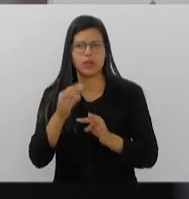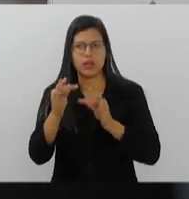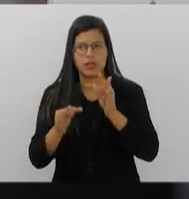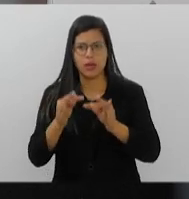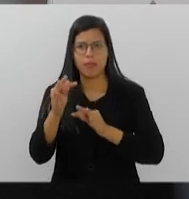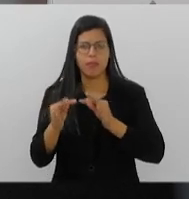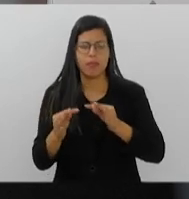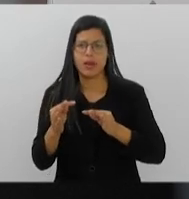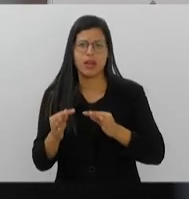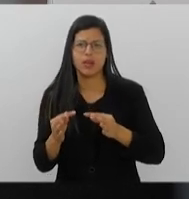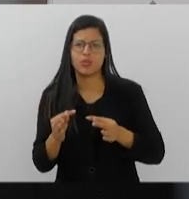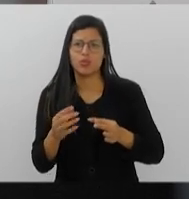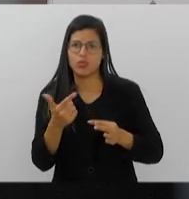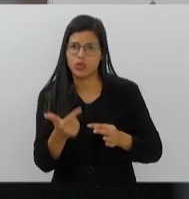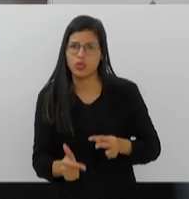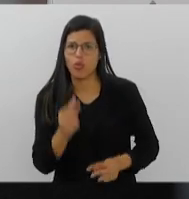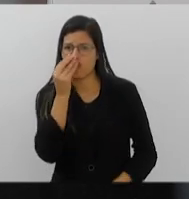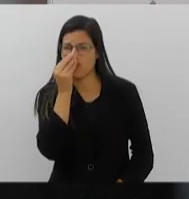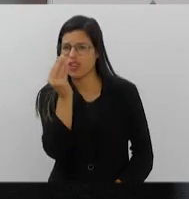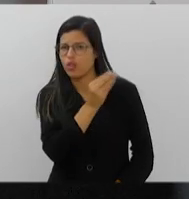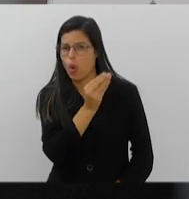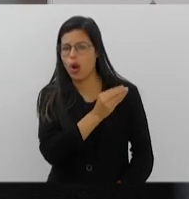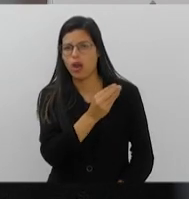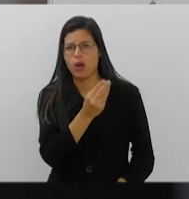o prato no chão novamente.